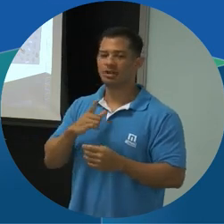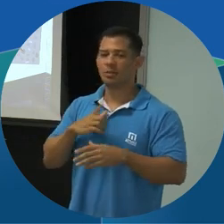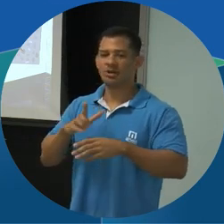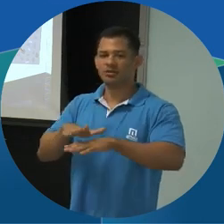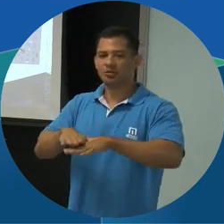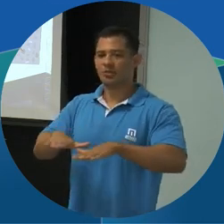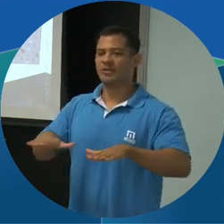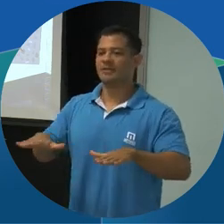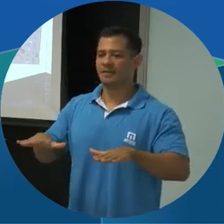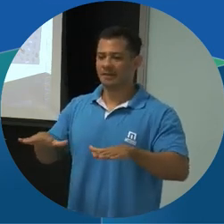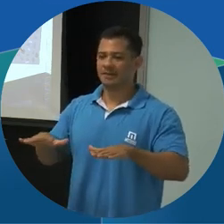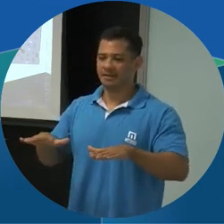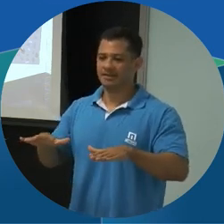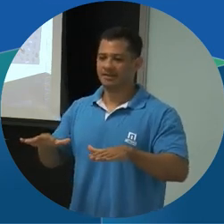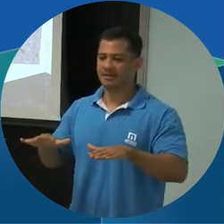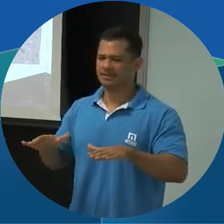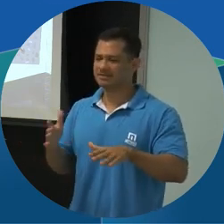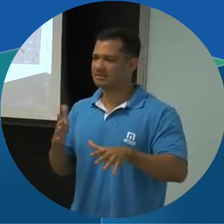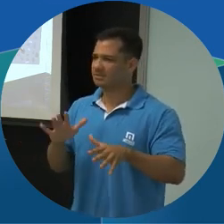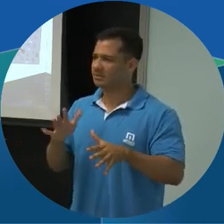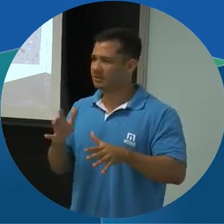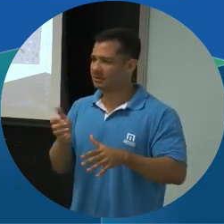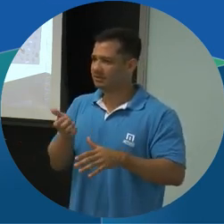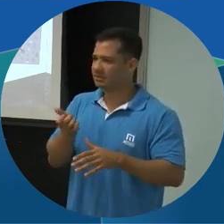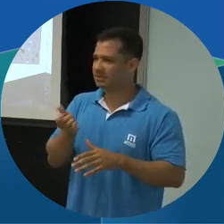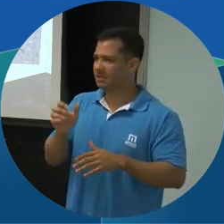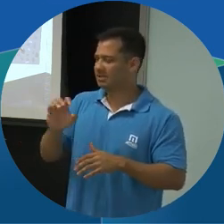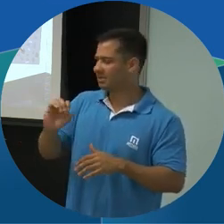superfície com 60